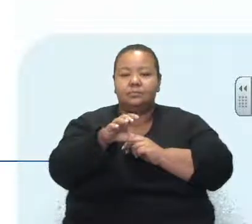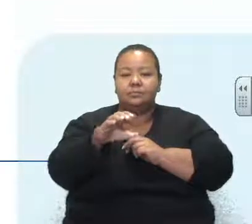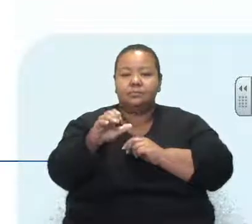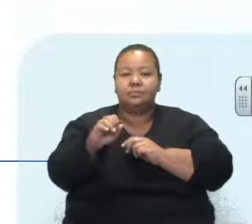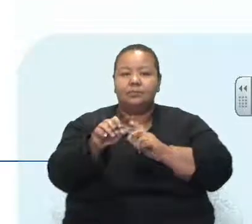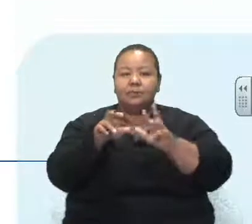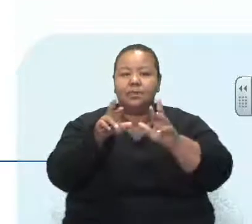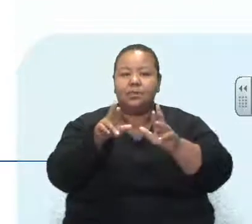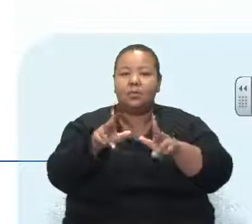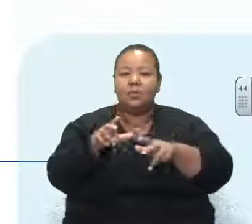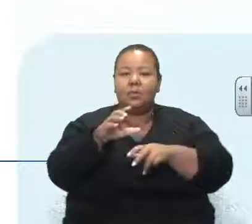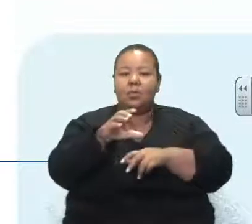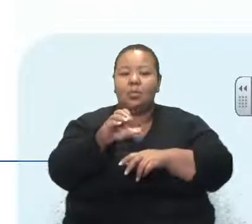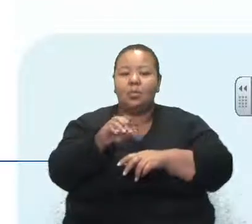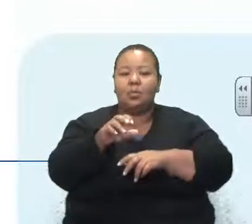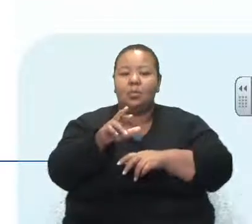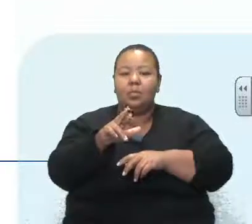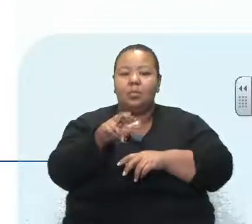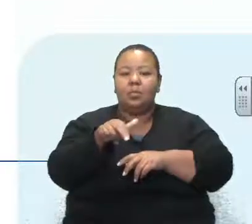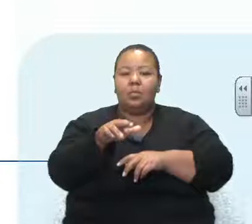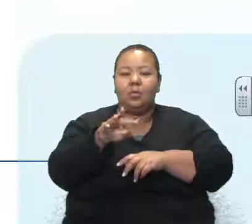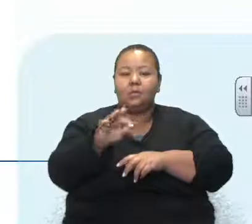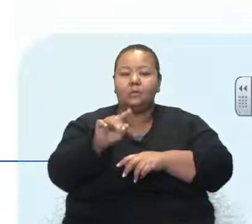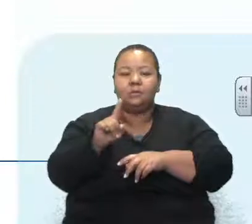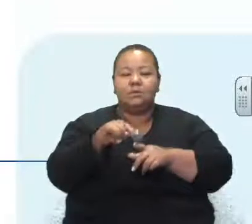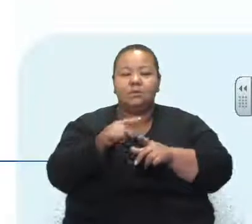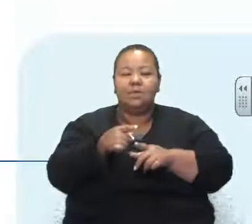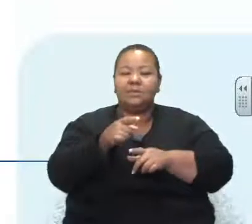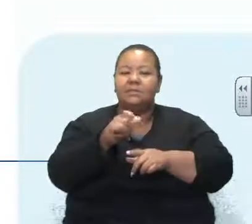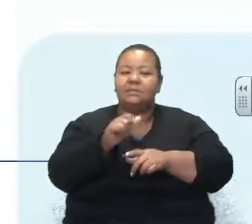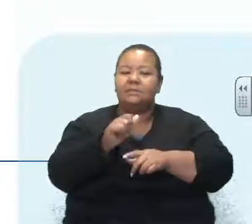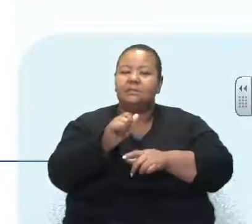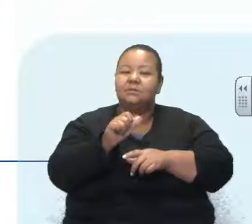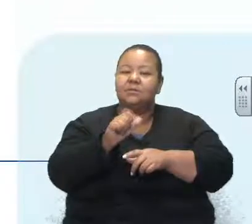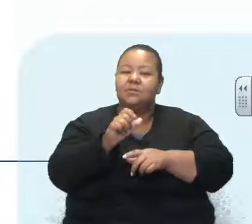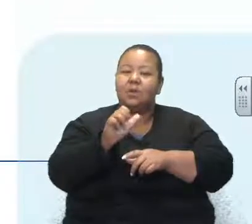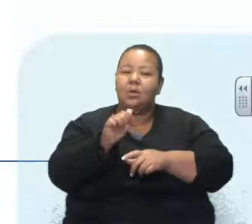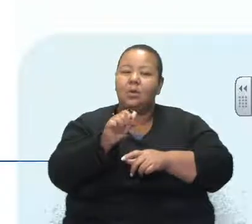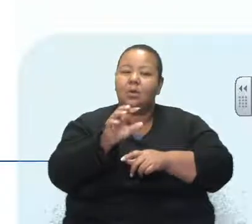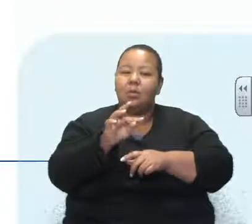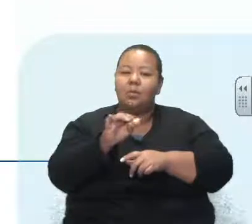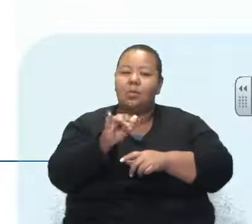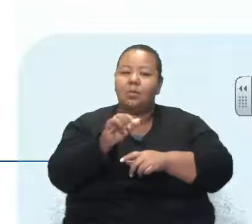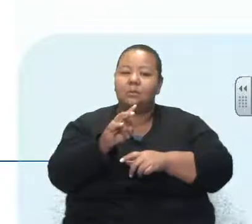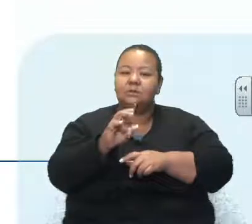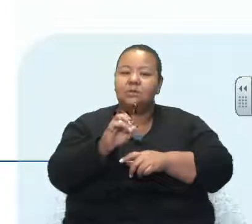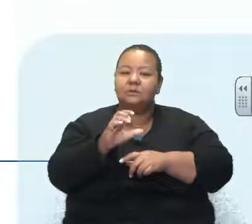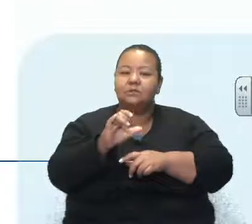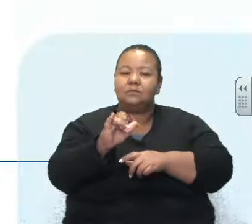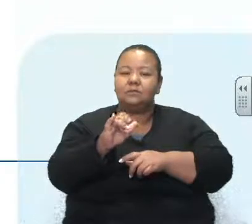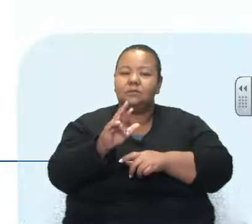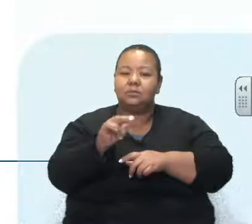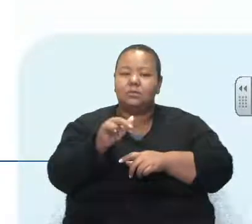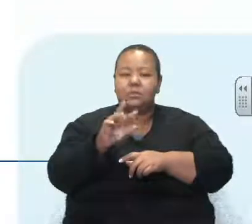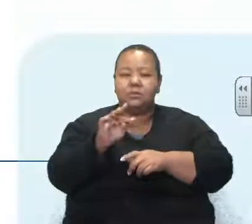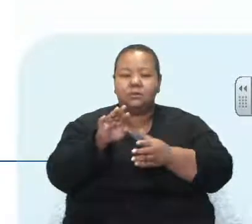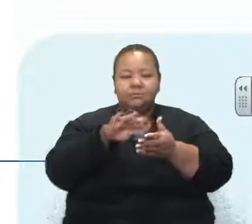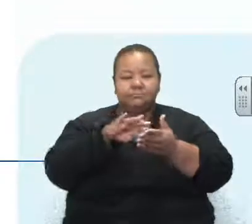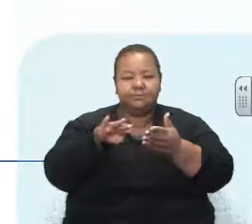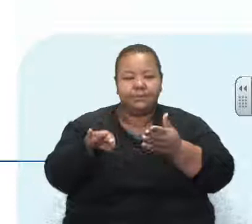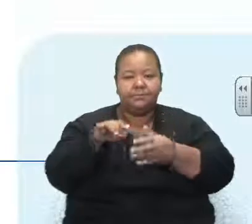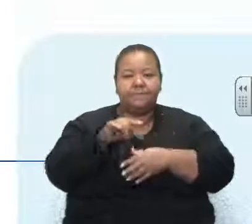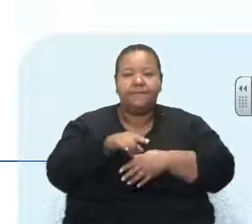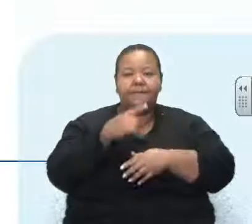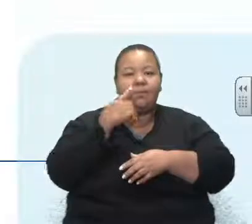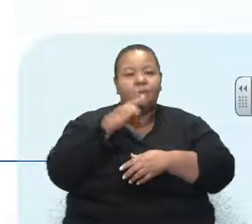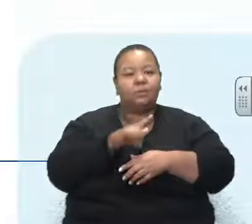momento eu vou excluir a conta do estoque ativo circulante, que eu não vou considerar. Meu giro do estoque, ela vai